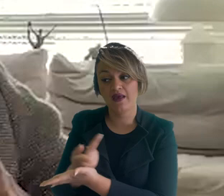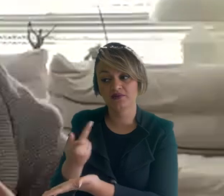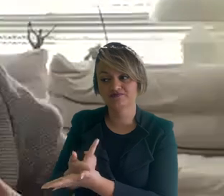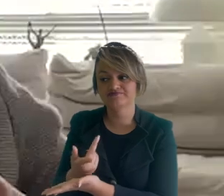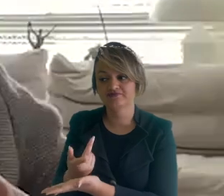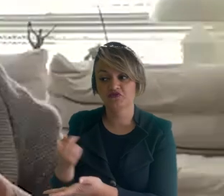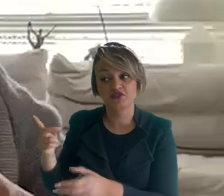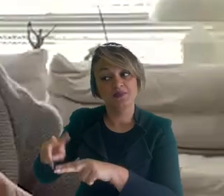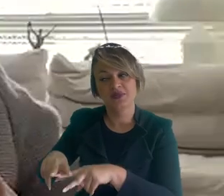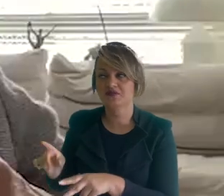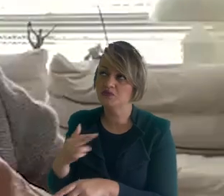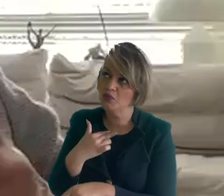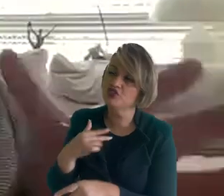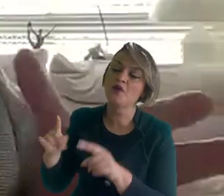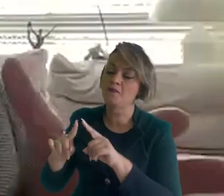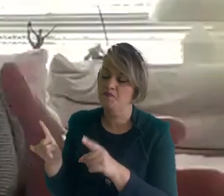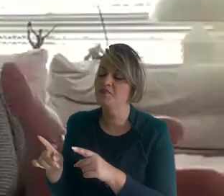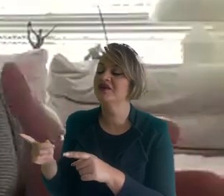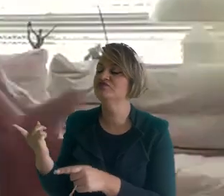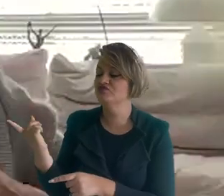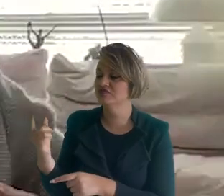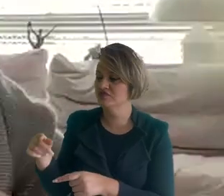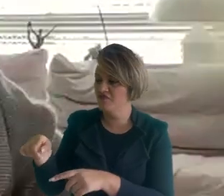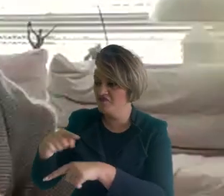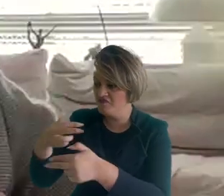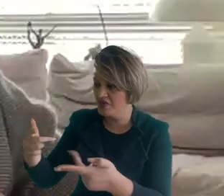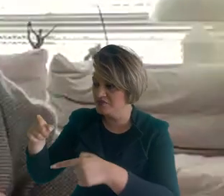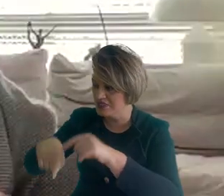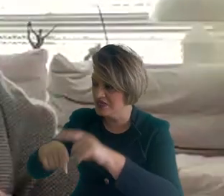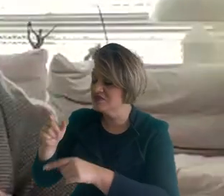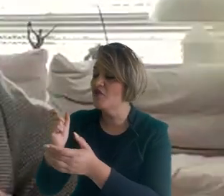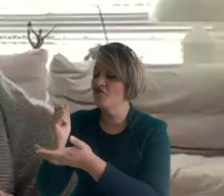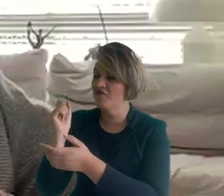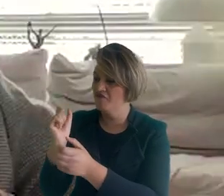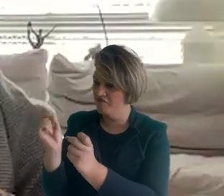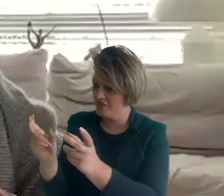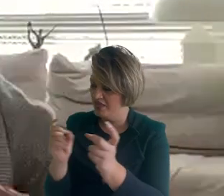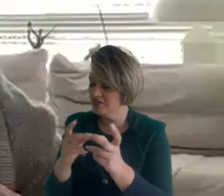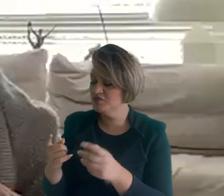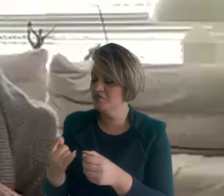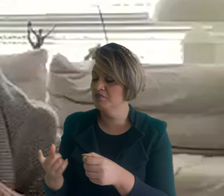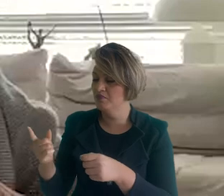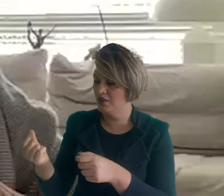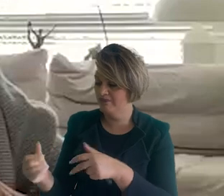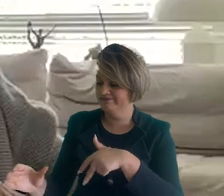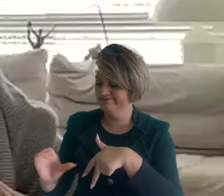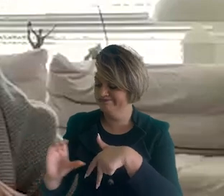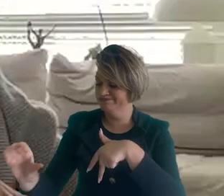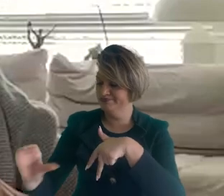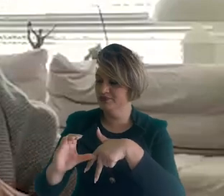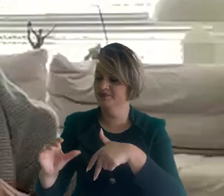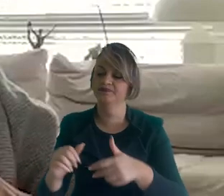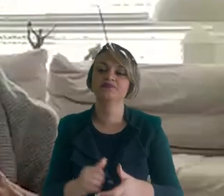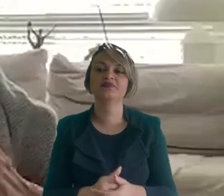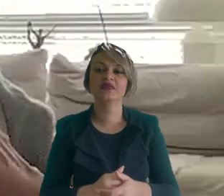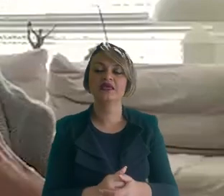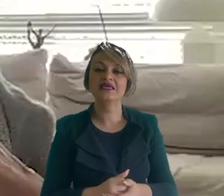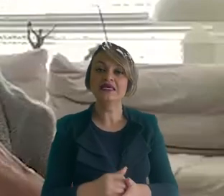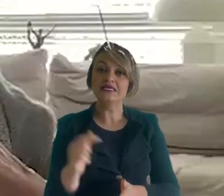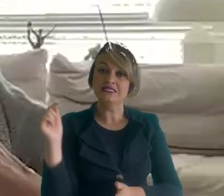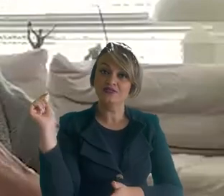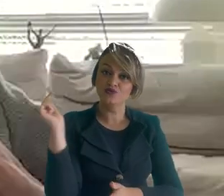nem sempre portanto falando de fato nem poderíamos falar de ilicitude ou existe fato ilícito